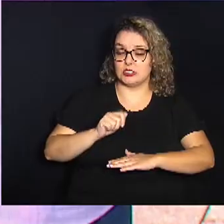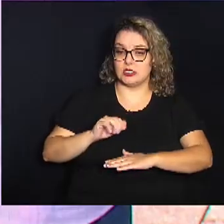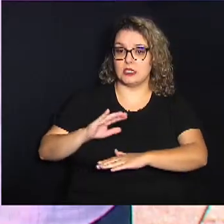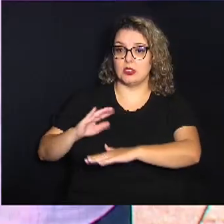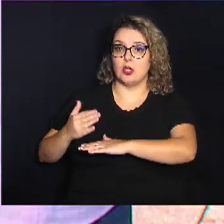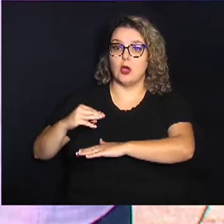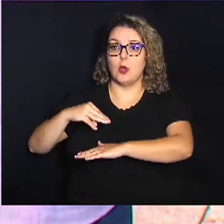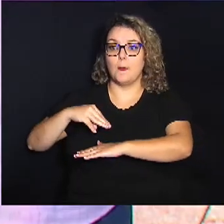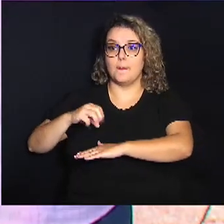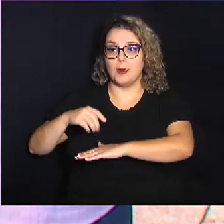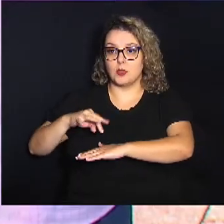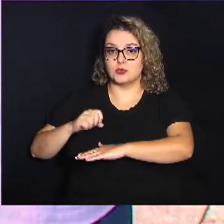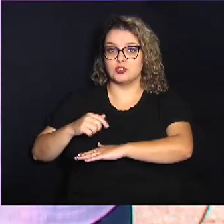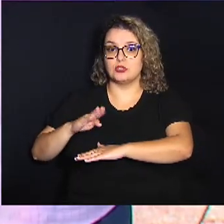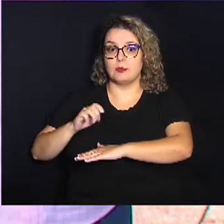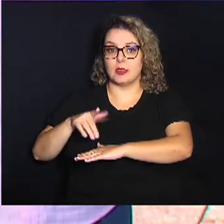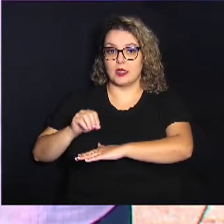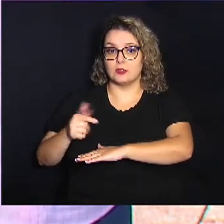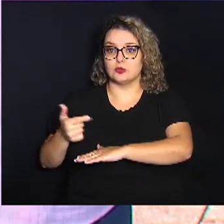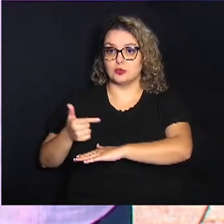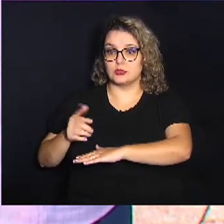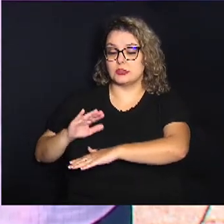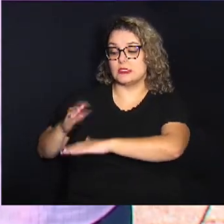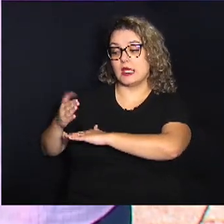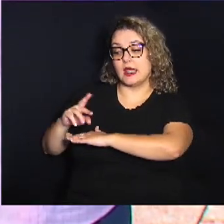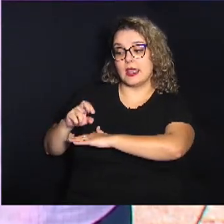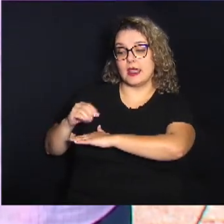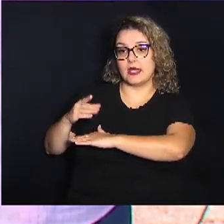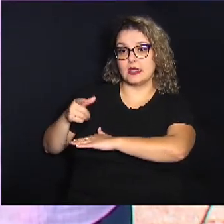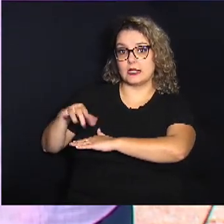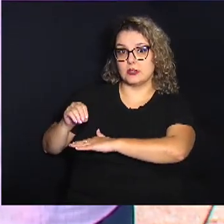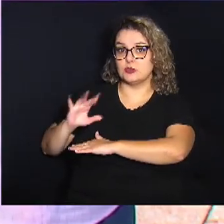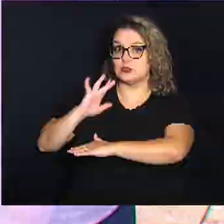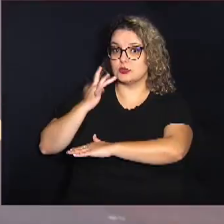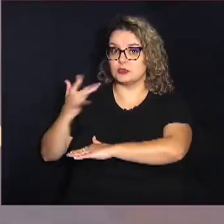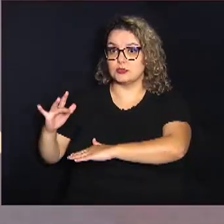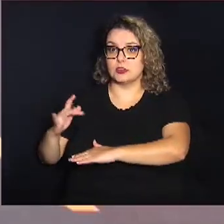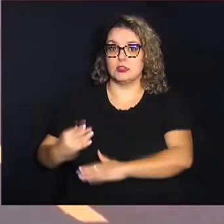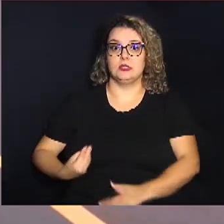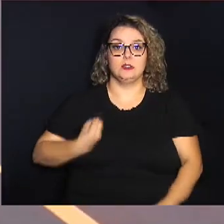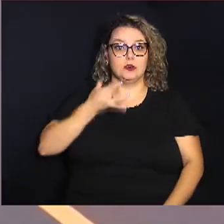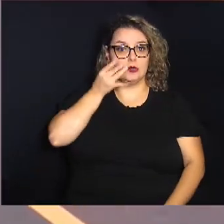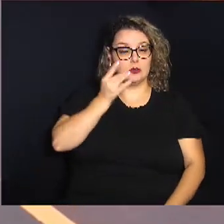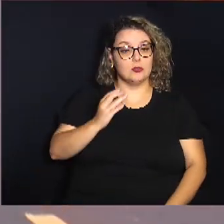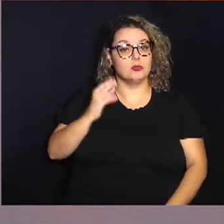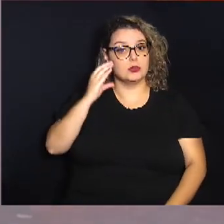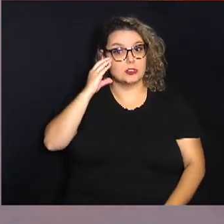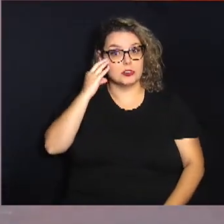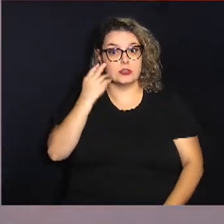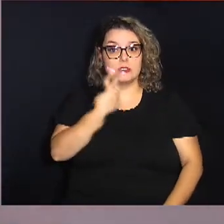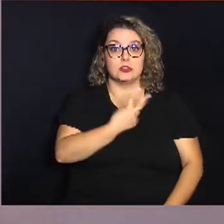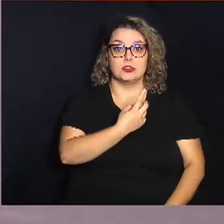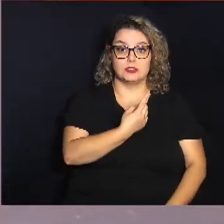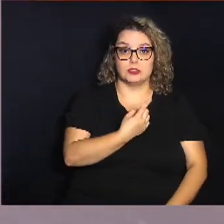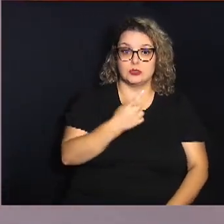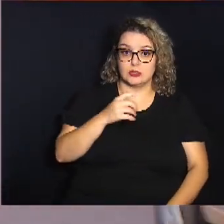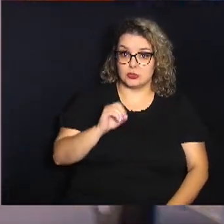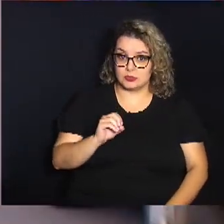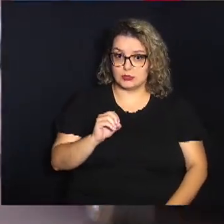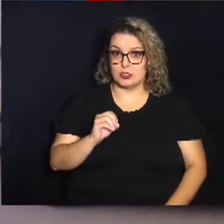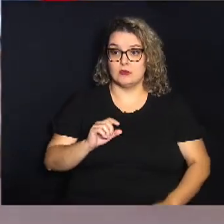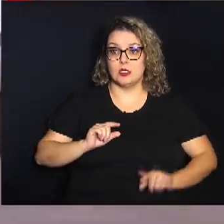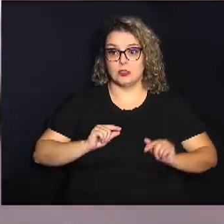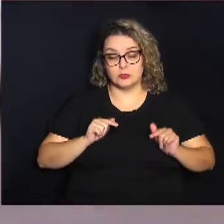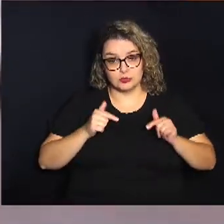Dourados. Durante a solenidade esteve presente o vereador Luiz Cirilo, que desde 2010 vem lutando